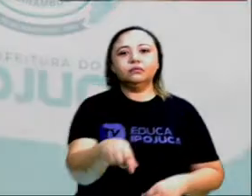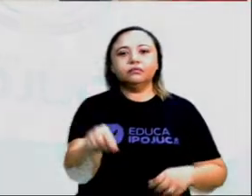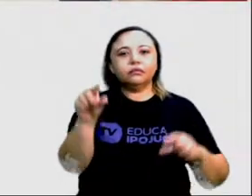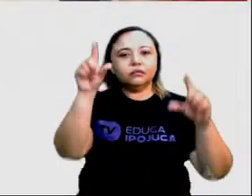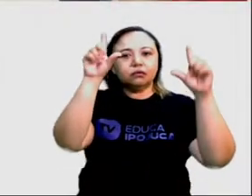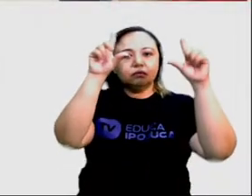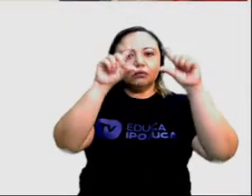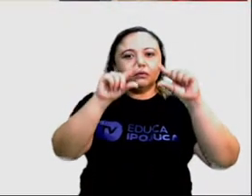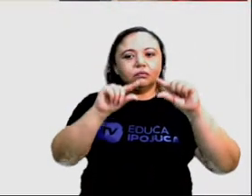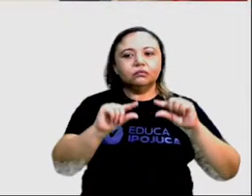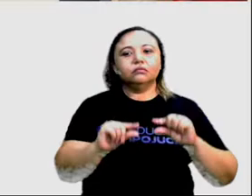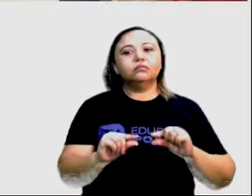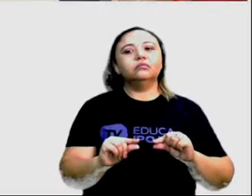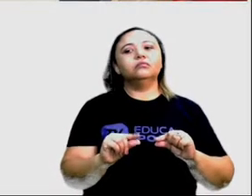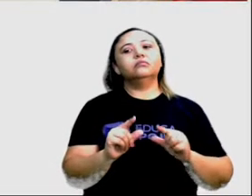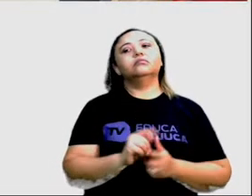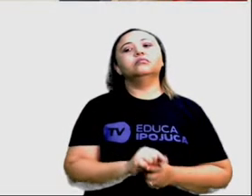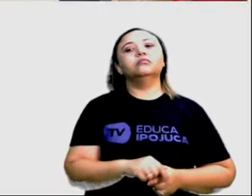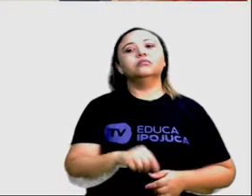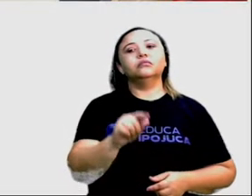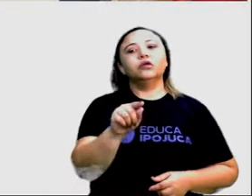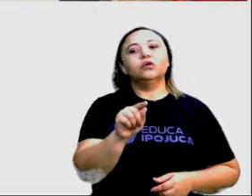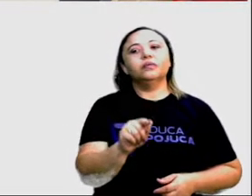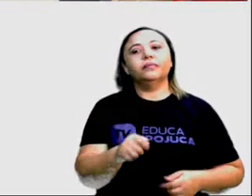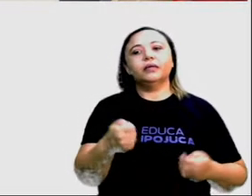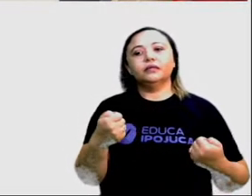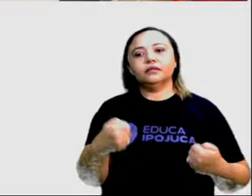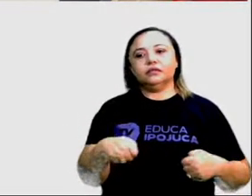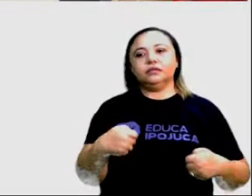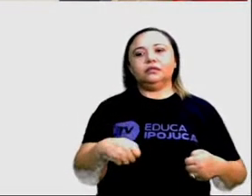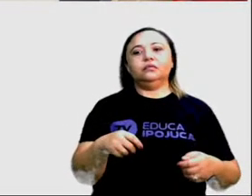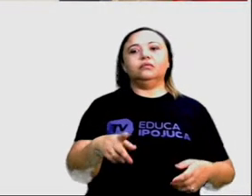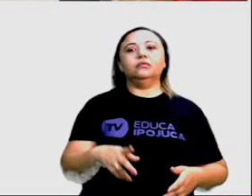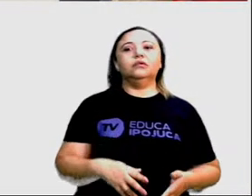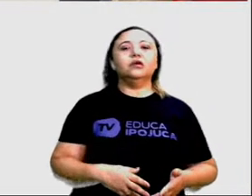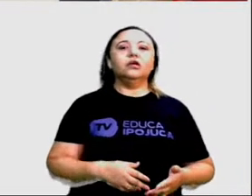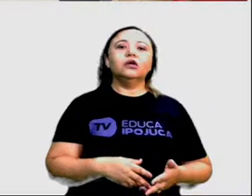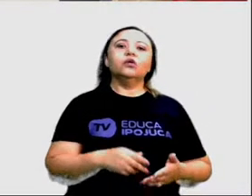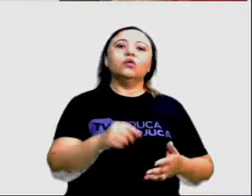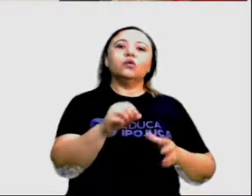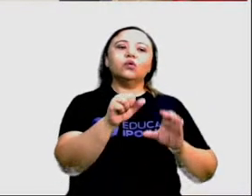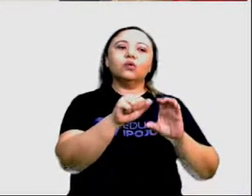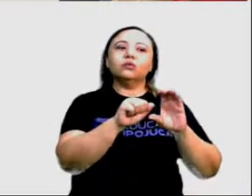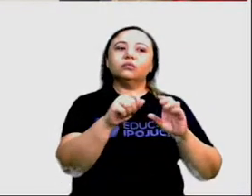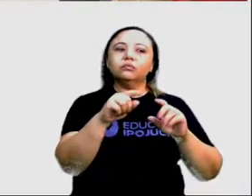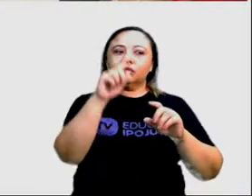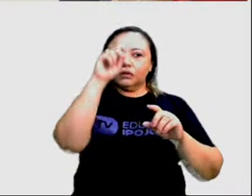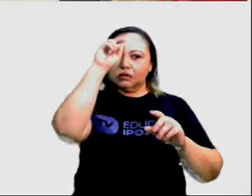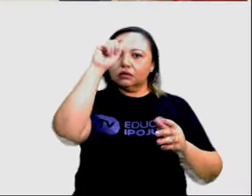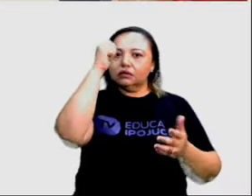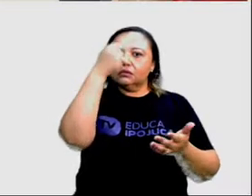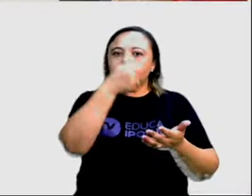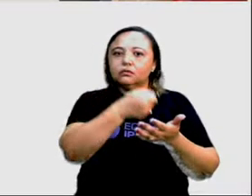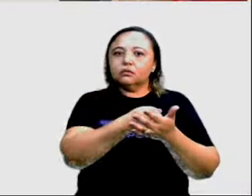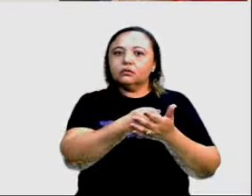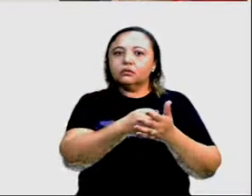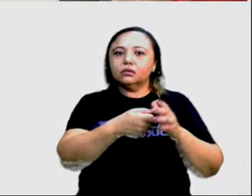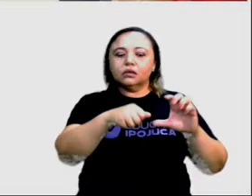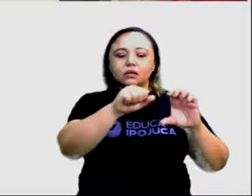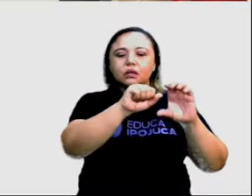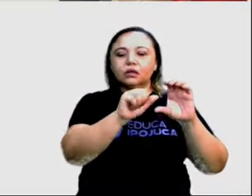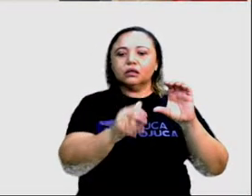Se resolver que sim, o consumidor deve definir as características que precisa no